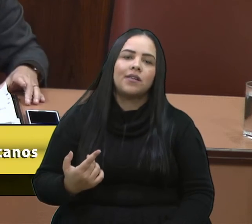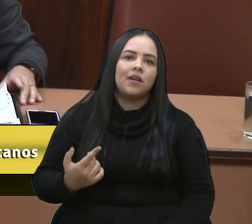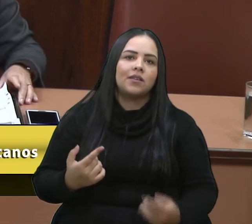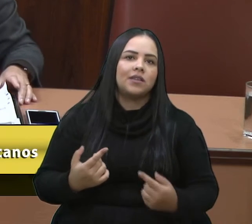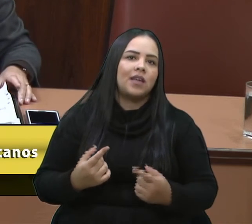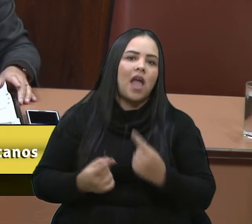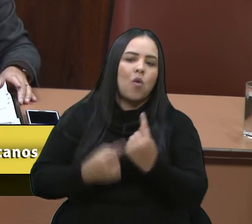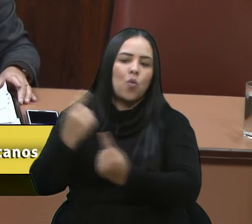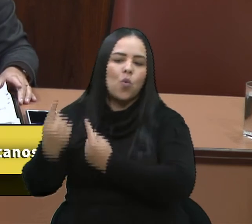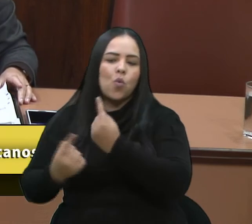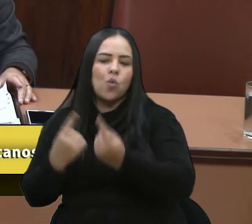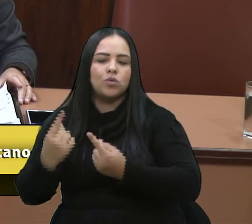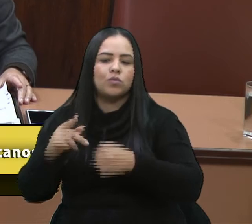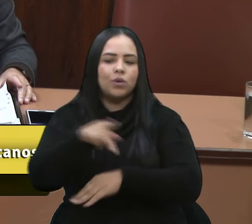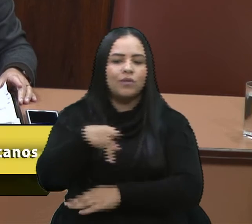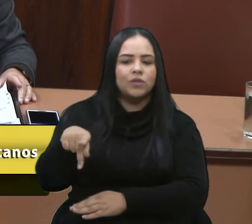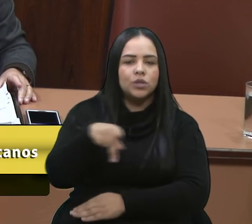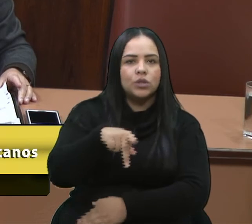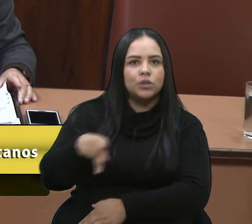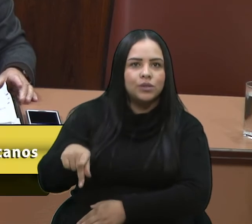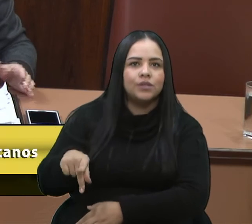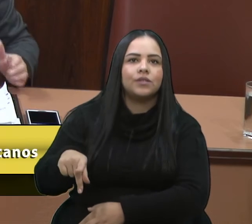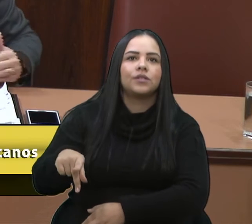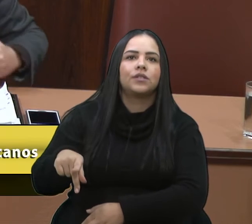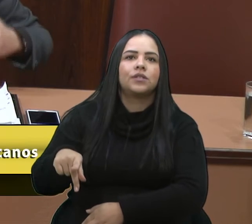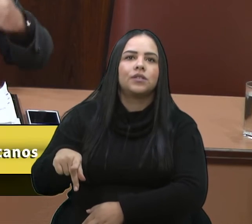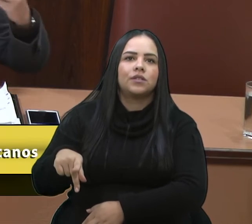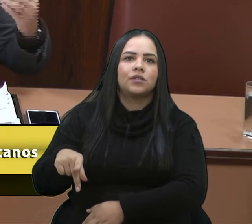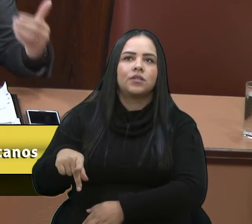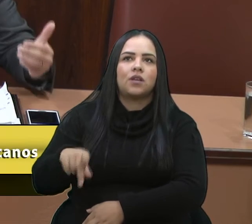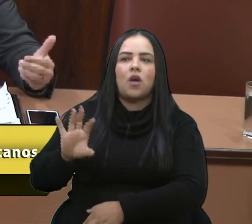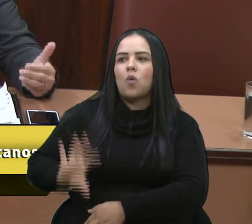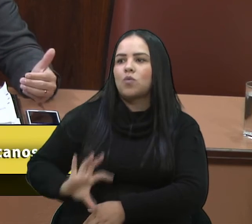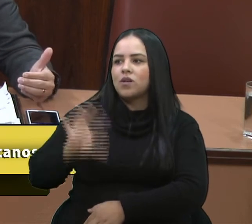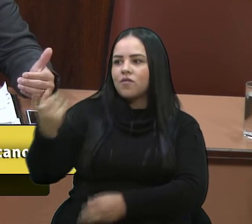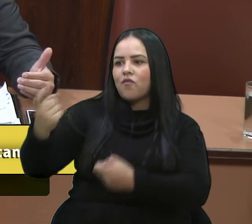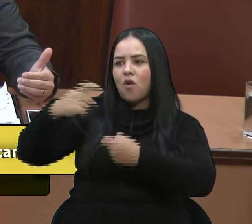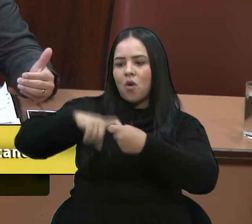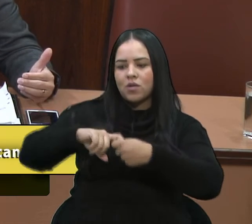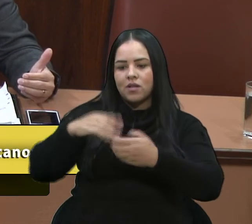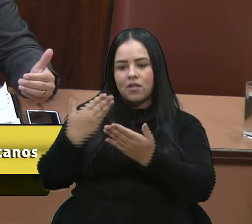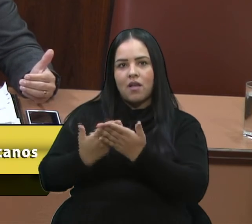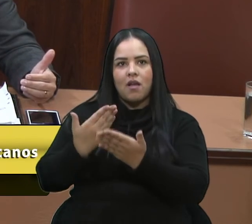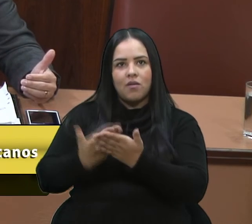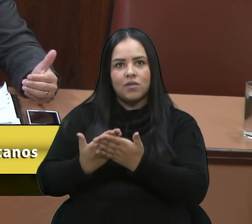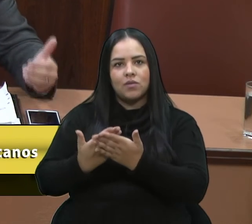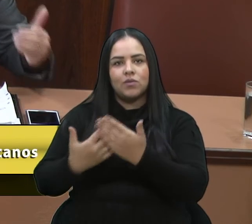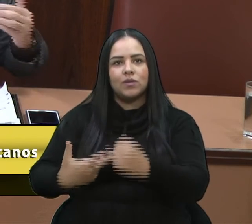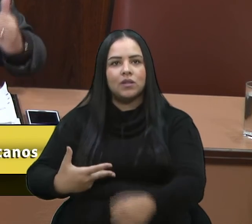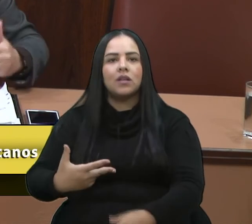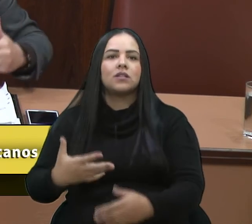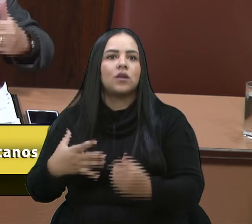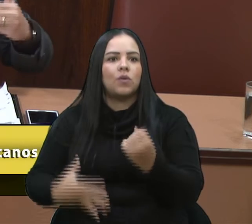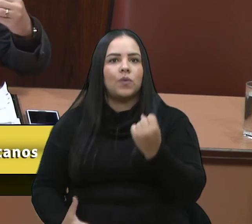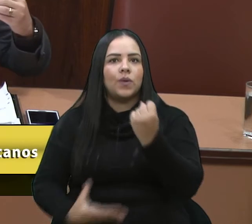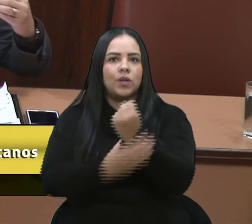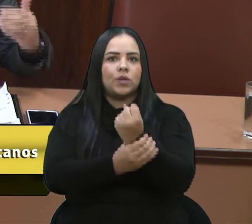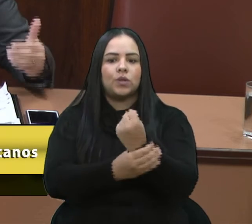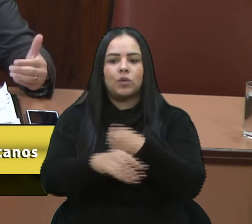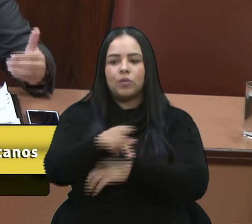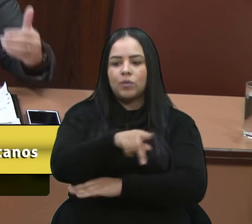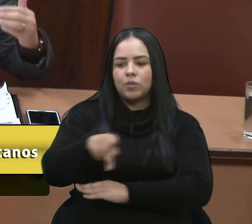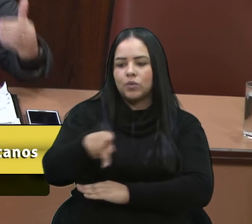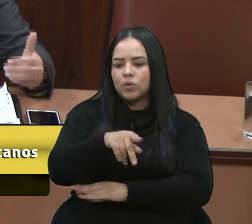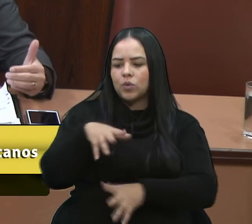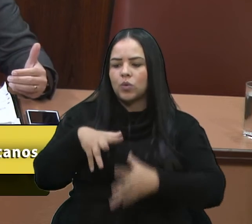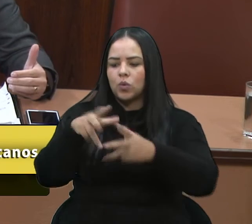alguns educadores que, para que haja o retorno das aulas com segurança, os professores e todo o corpo